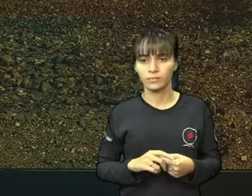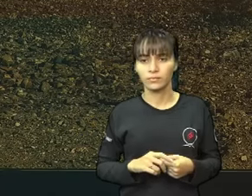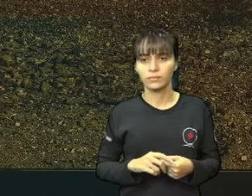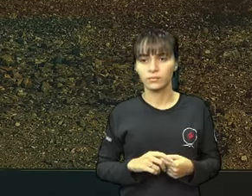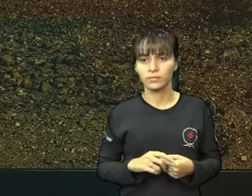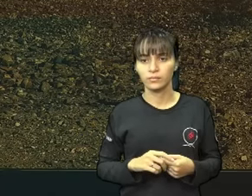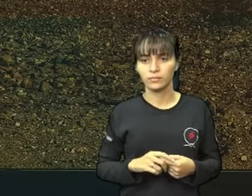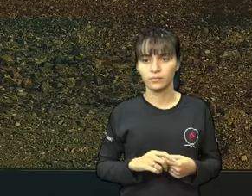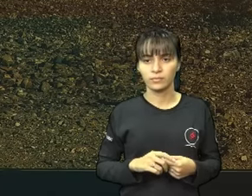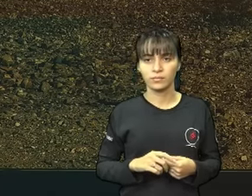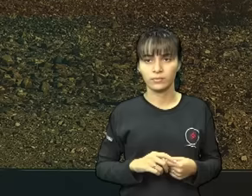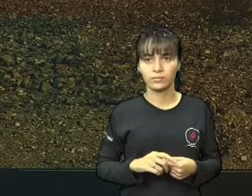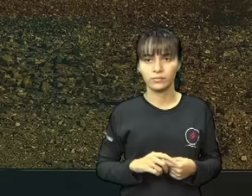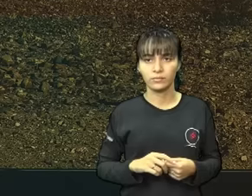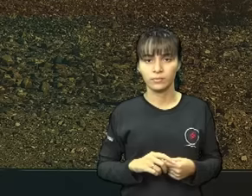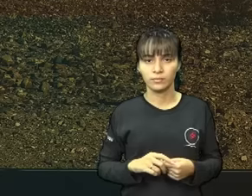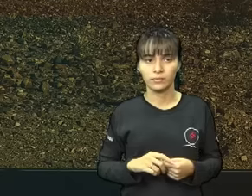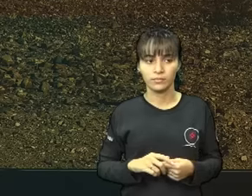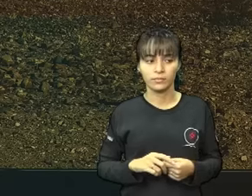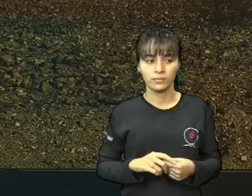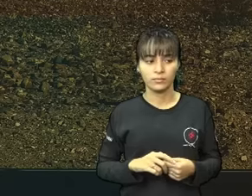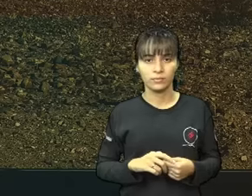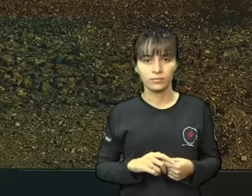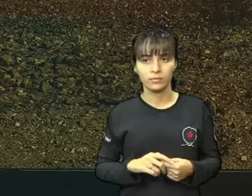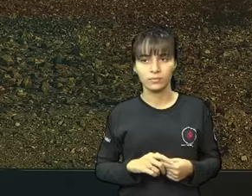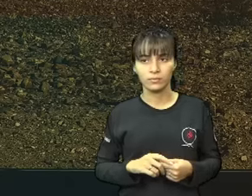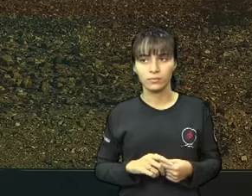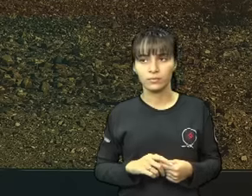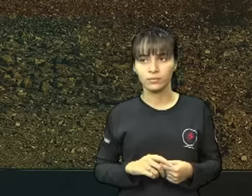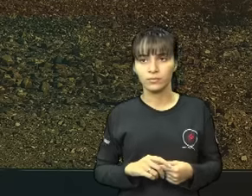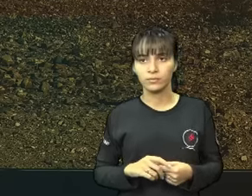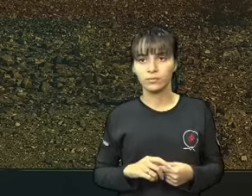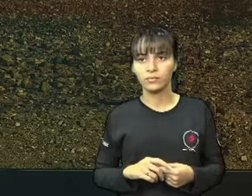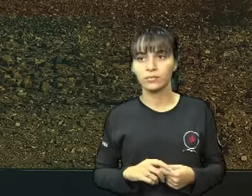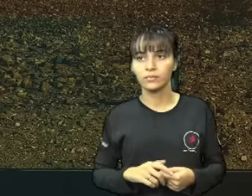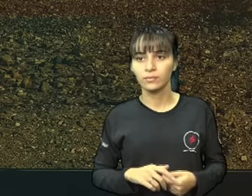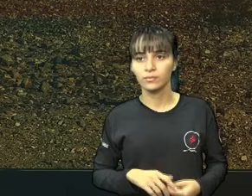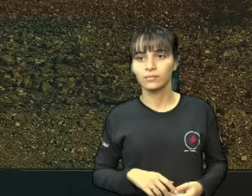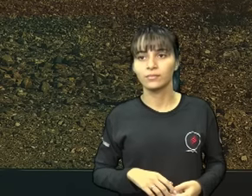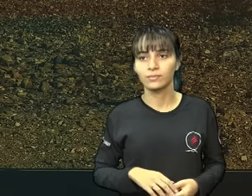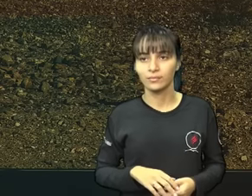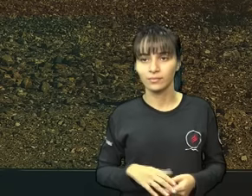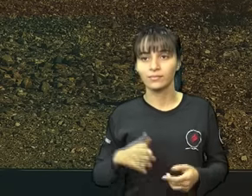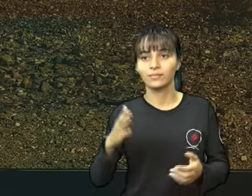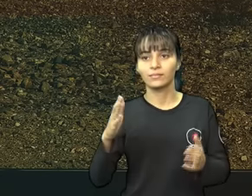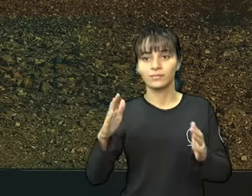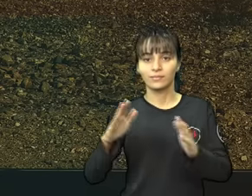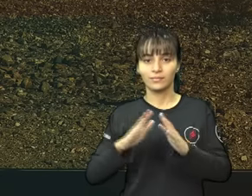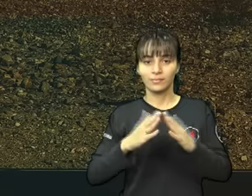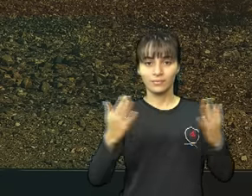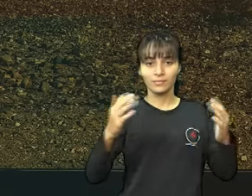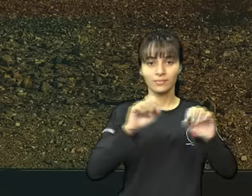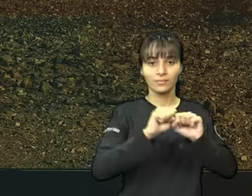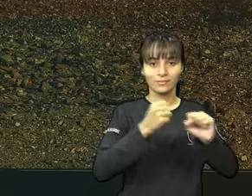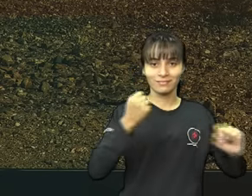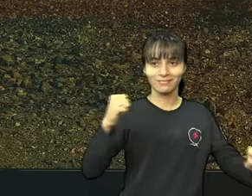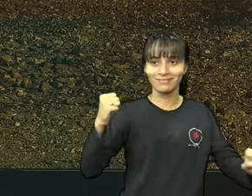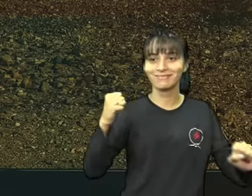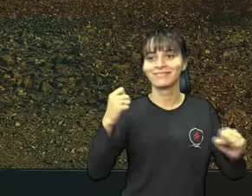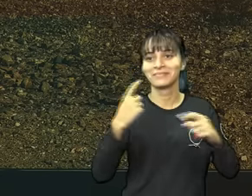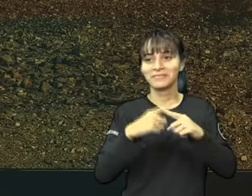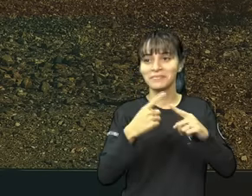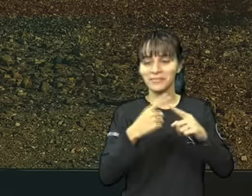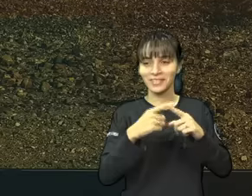e não é de Deus ele só dá a dica e entrai pela porta estreita porque larga